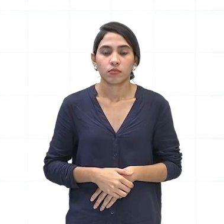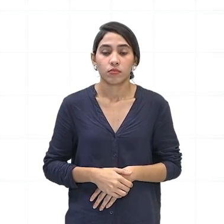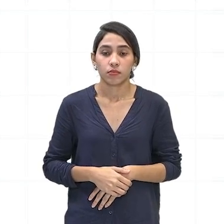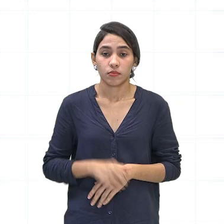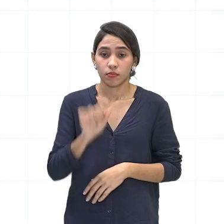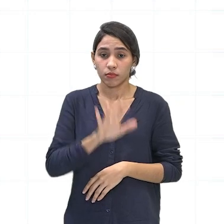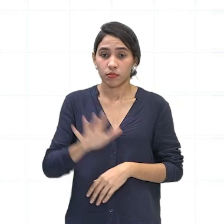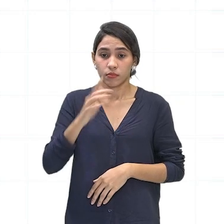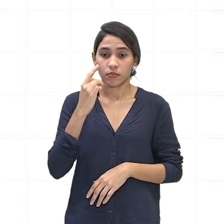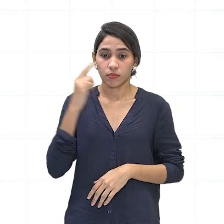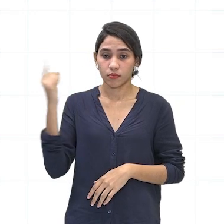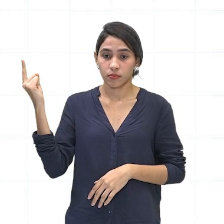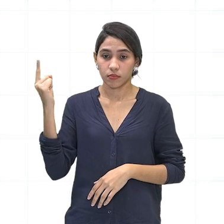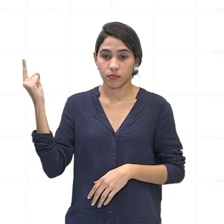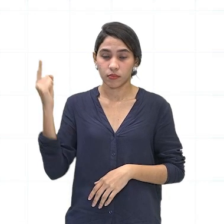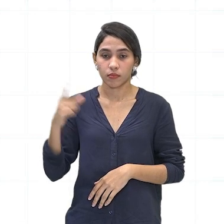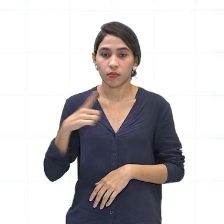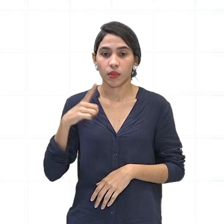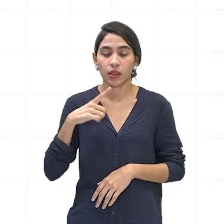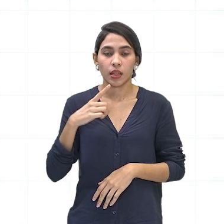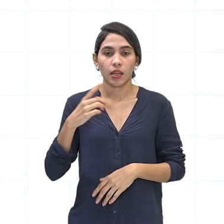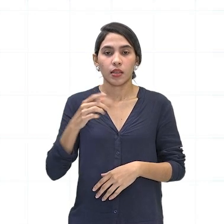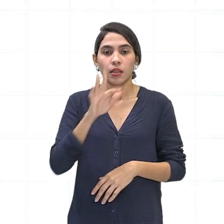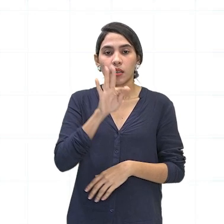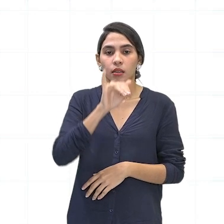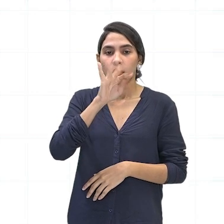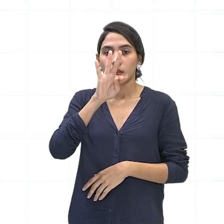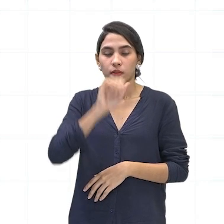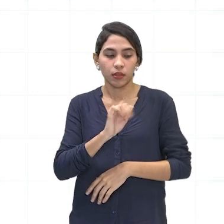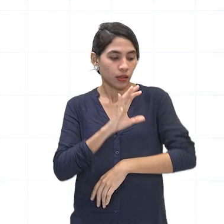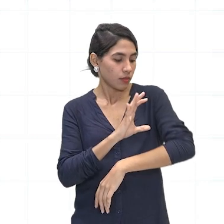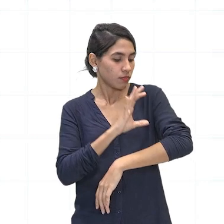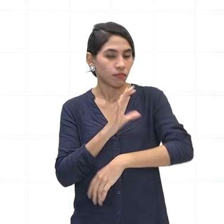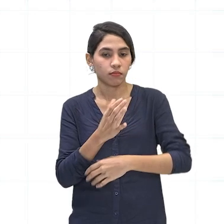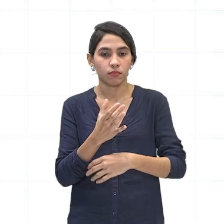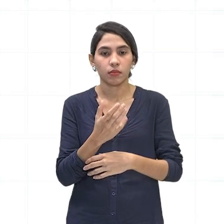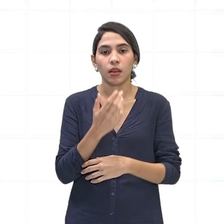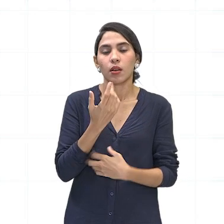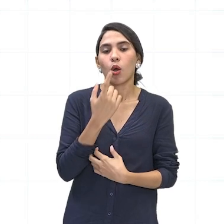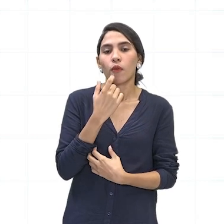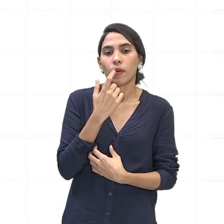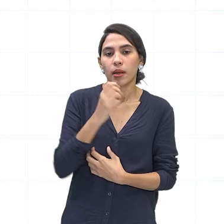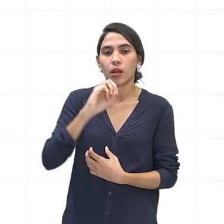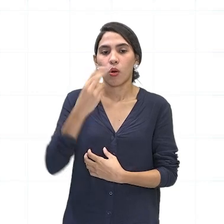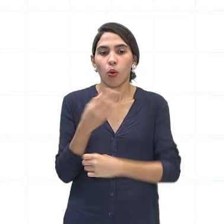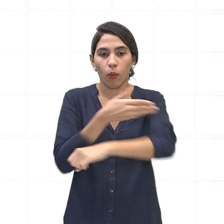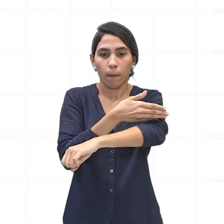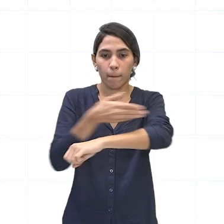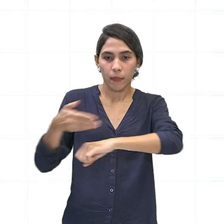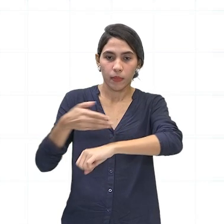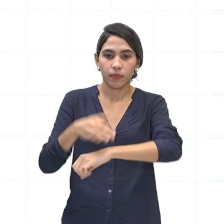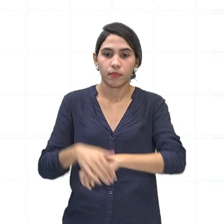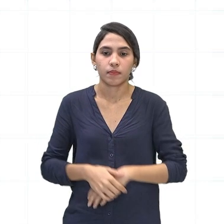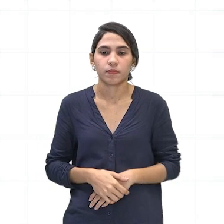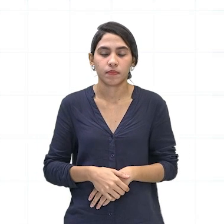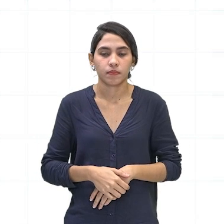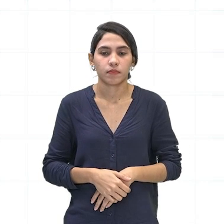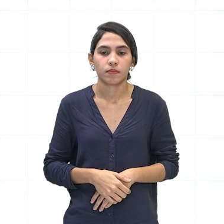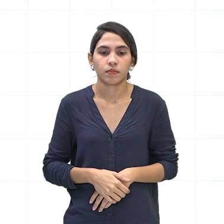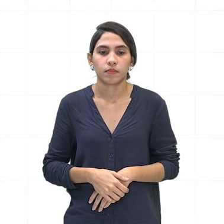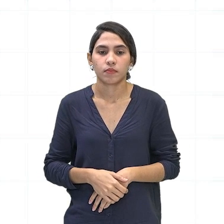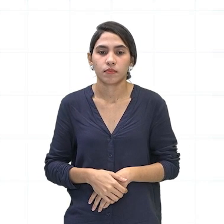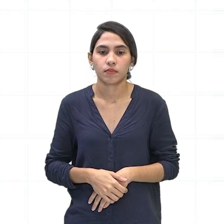lutadores, eles recebem uma fita de identificação, vermelha ou branca, né? Se um usa vermelho, o outro vai usar